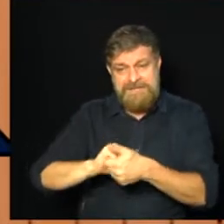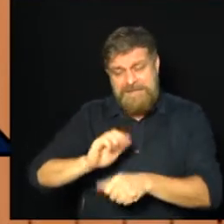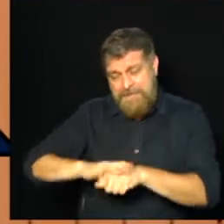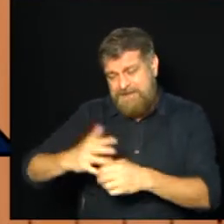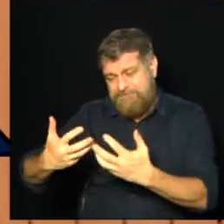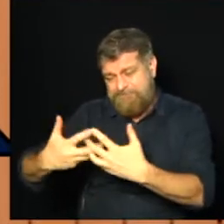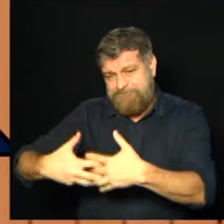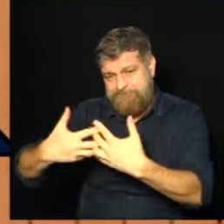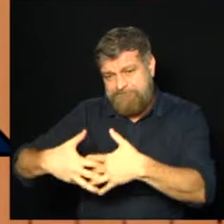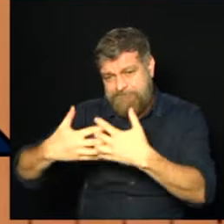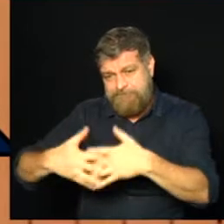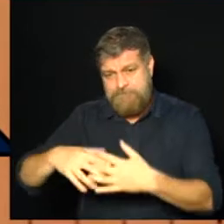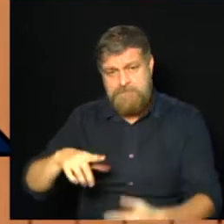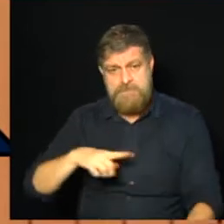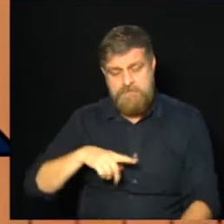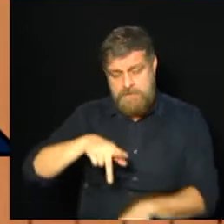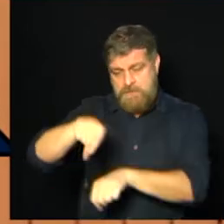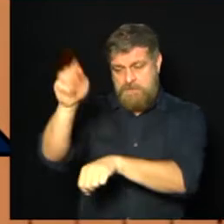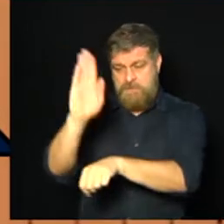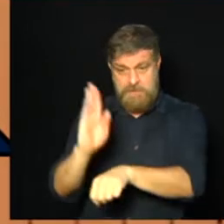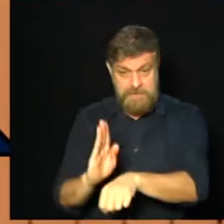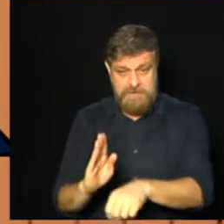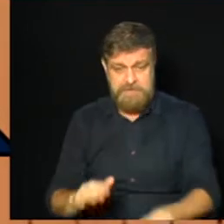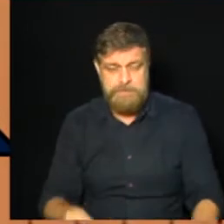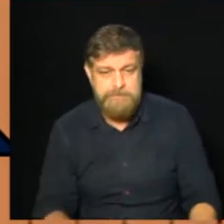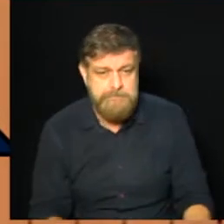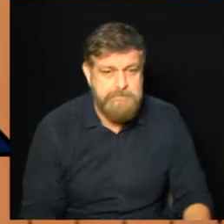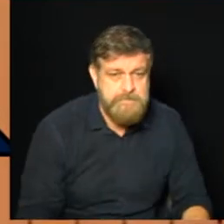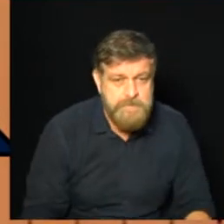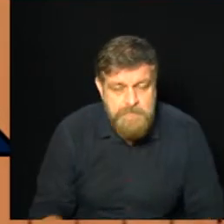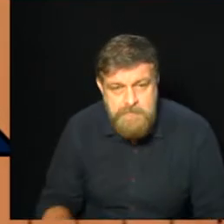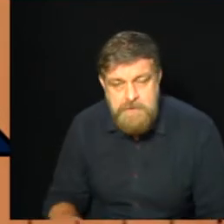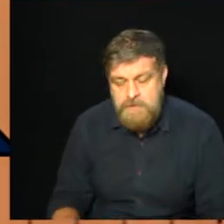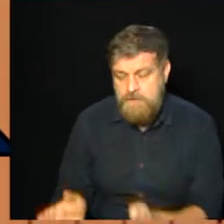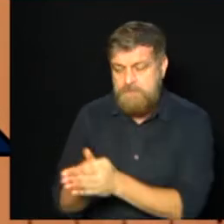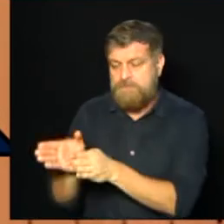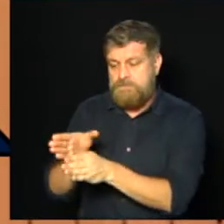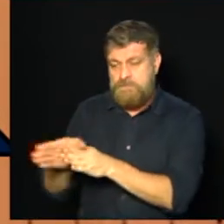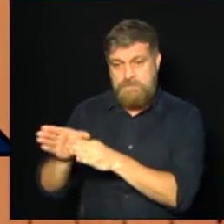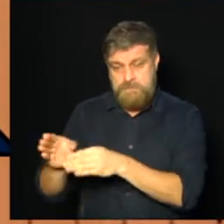nós temos no nosso país, e o Conselho